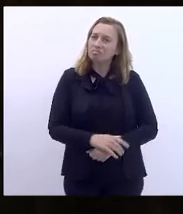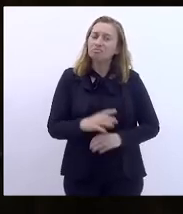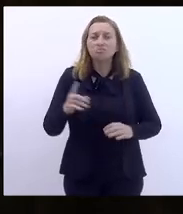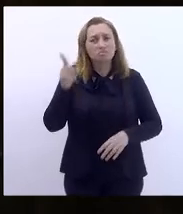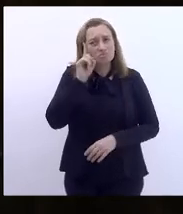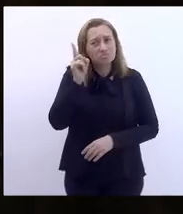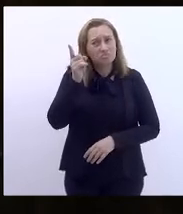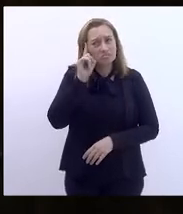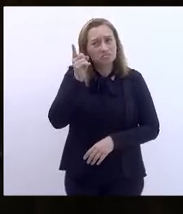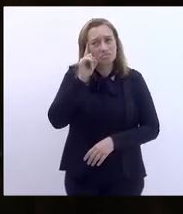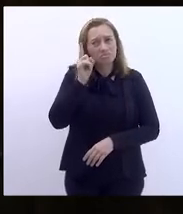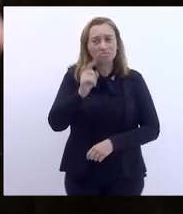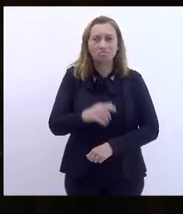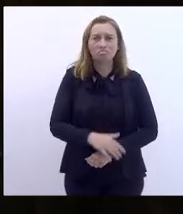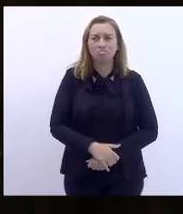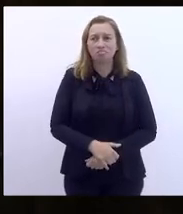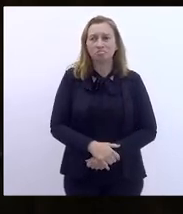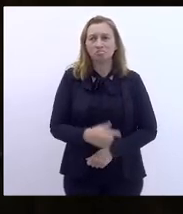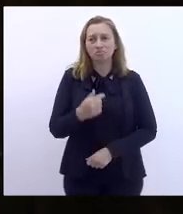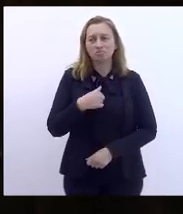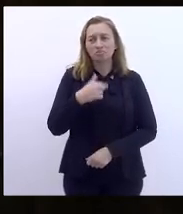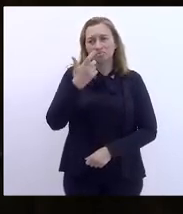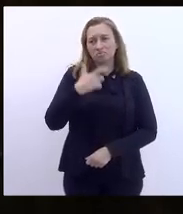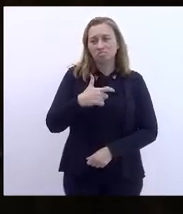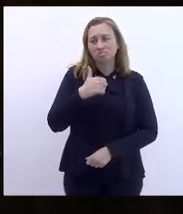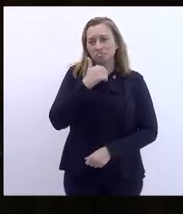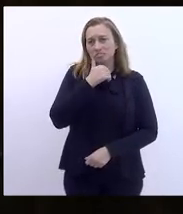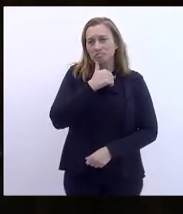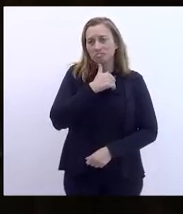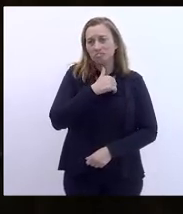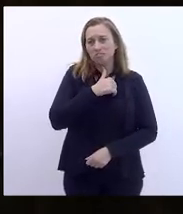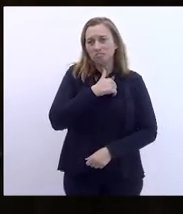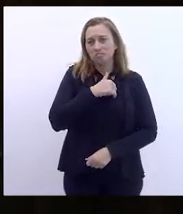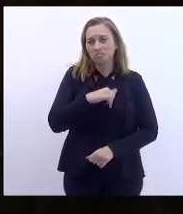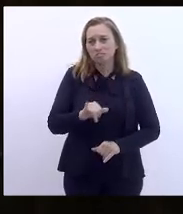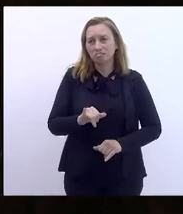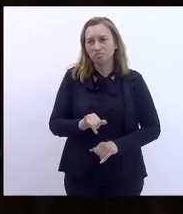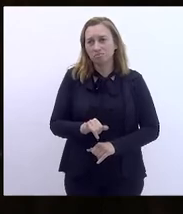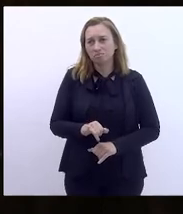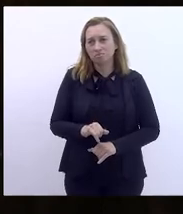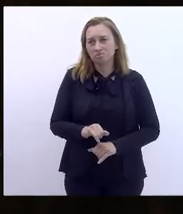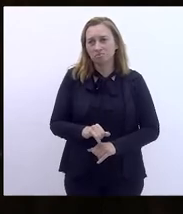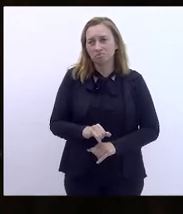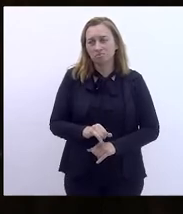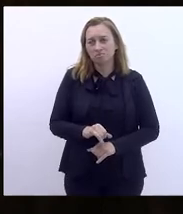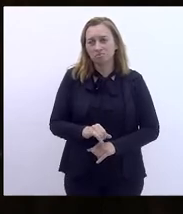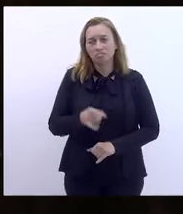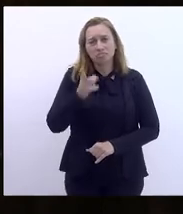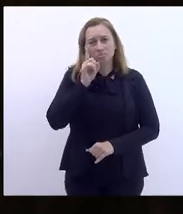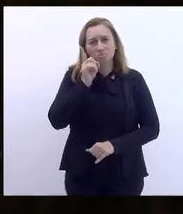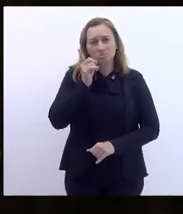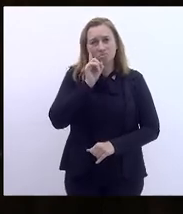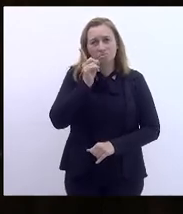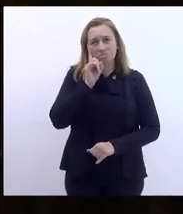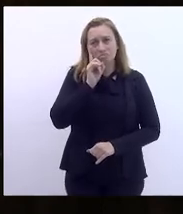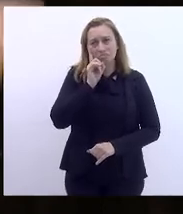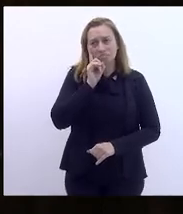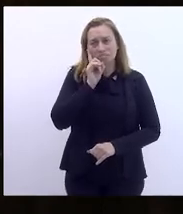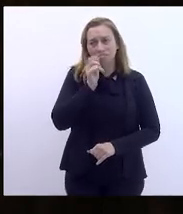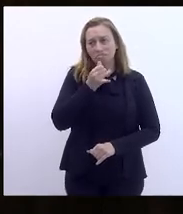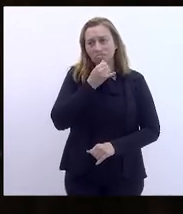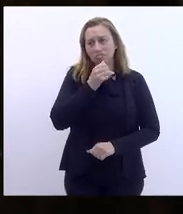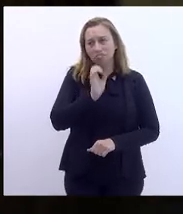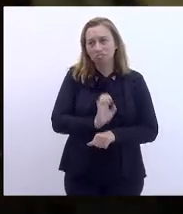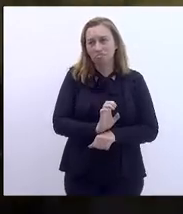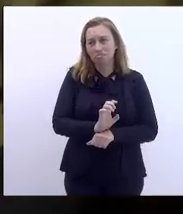todos os dias eu sou uma mulher que só praticamente todos os dias ou primeira pelo